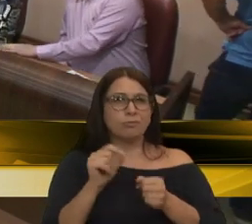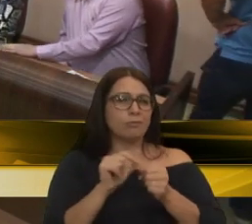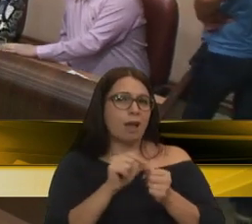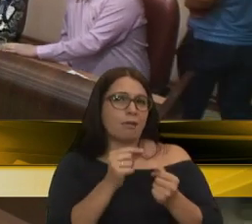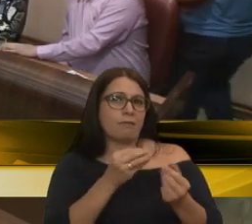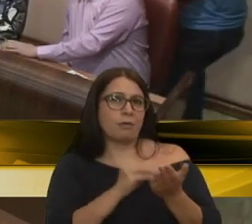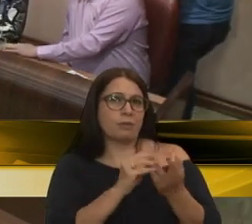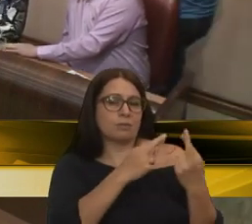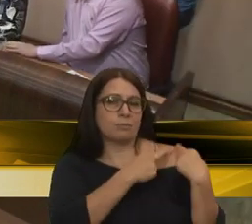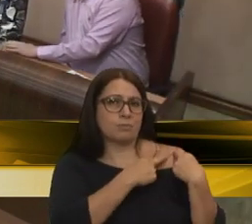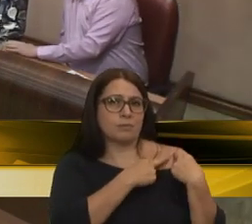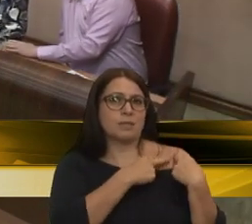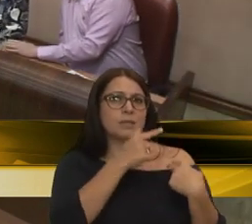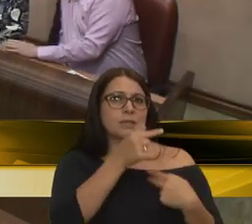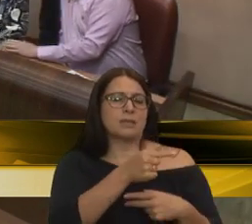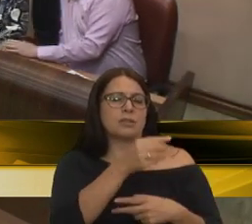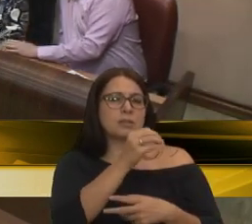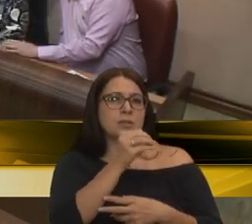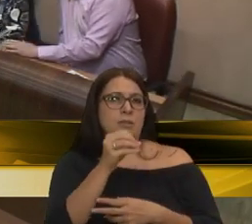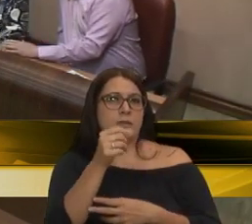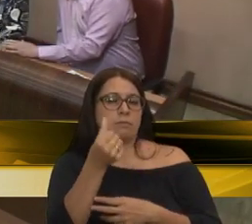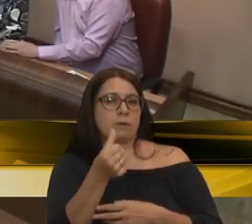execução